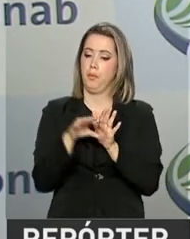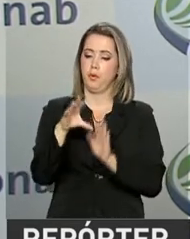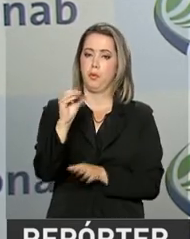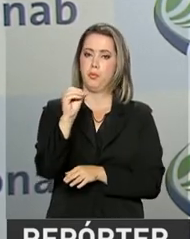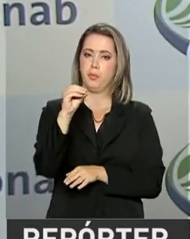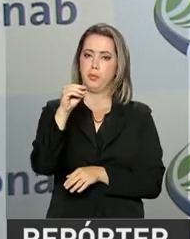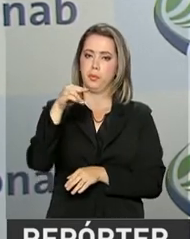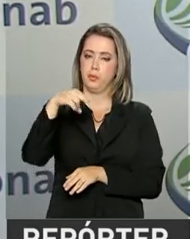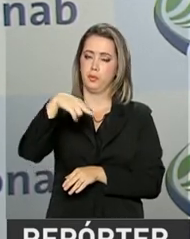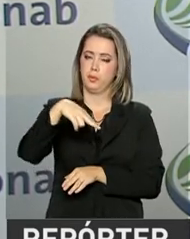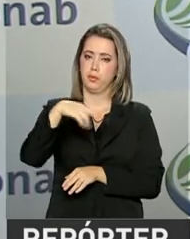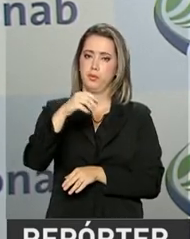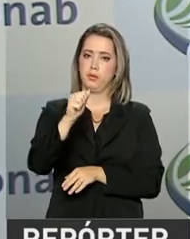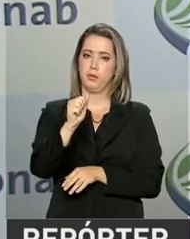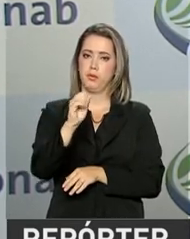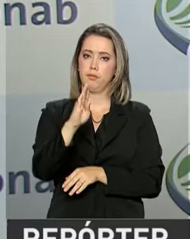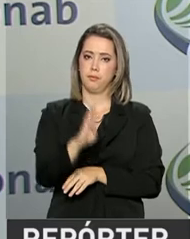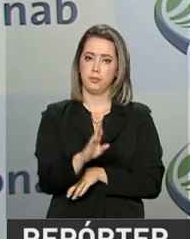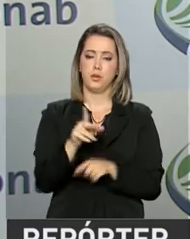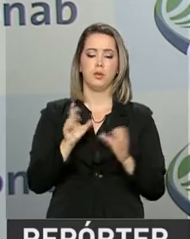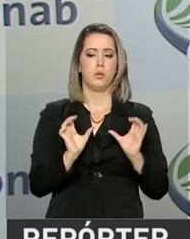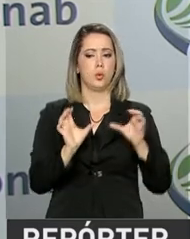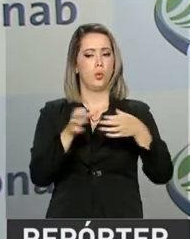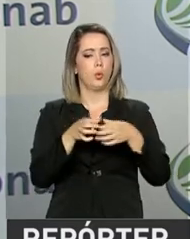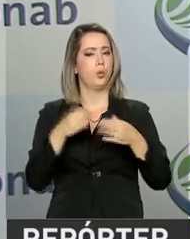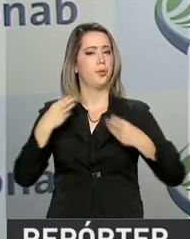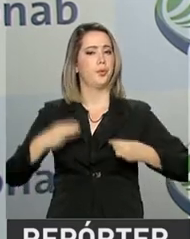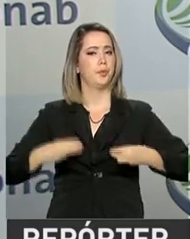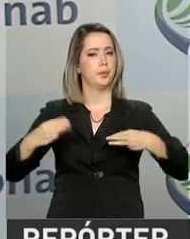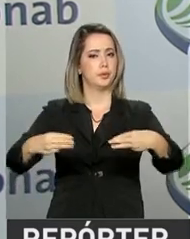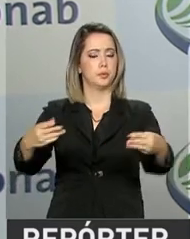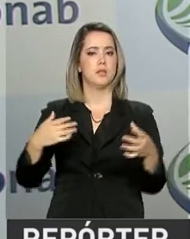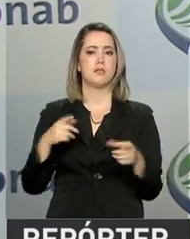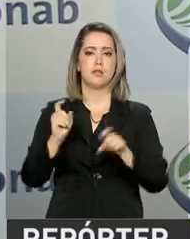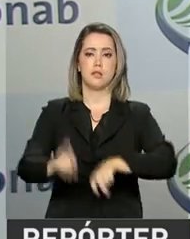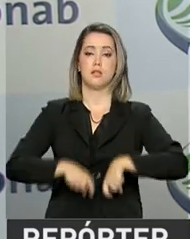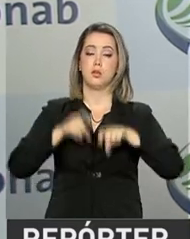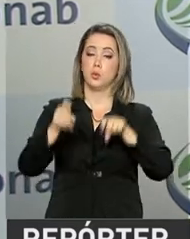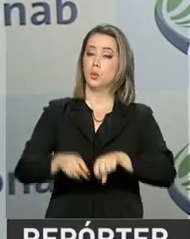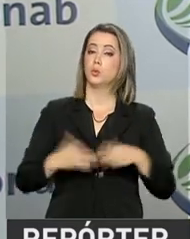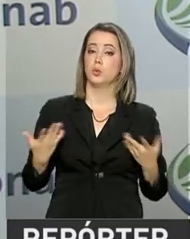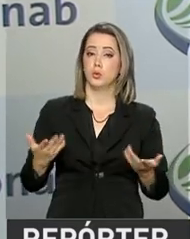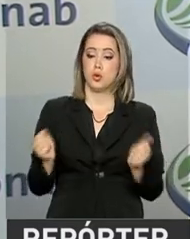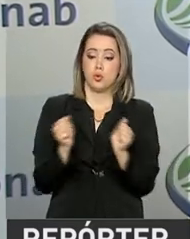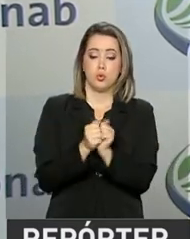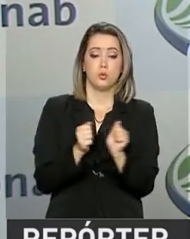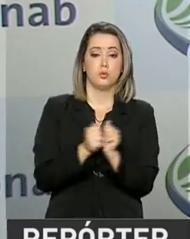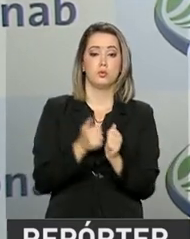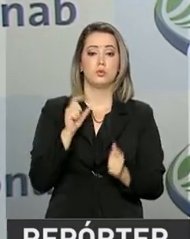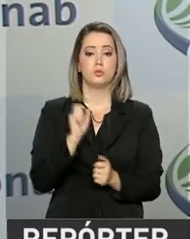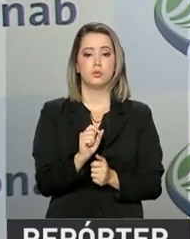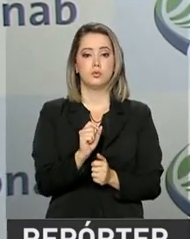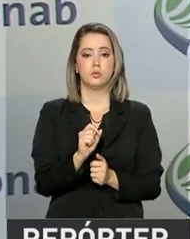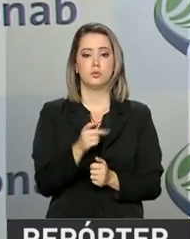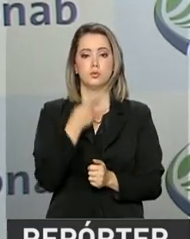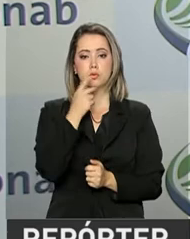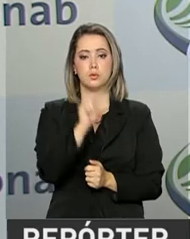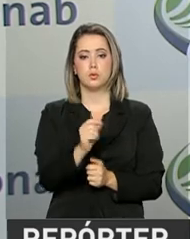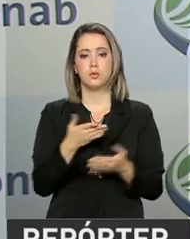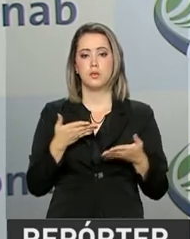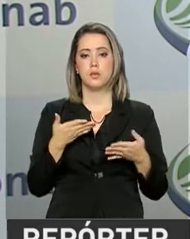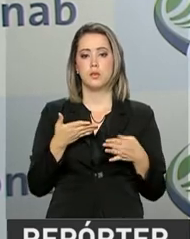conab e das áreas de governo ministérios da agricultura pecuária e abastecimento no que tange o